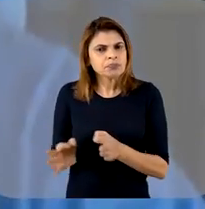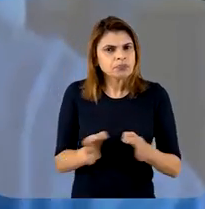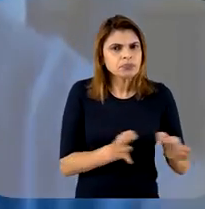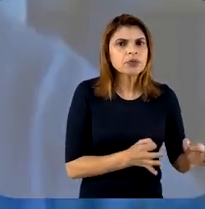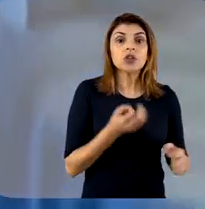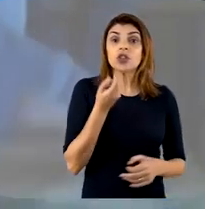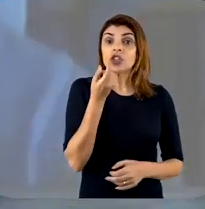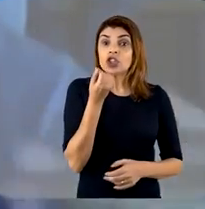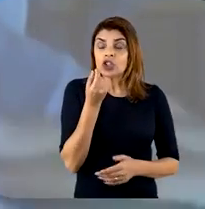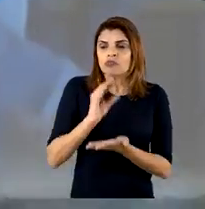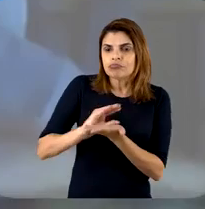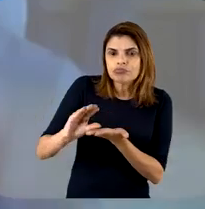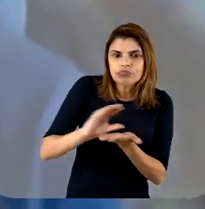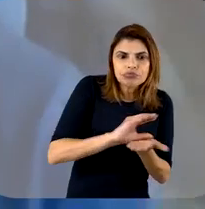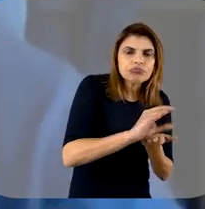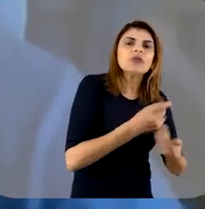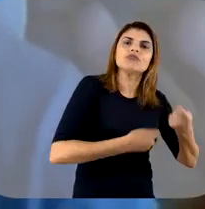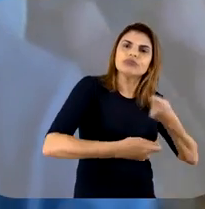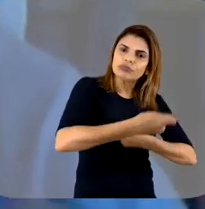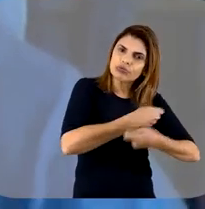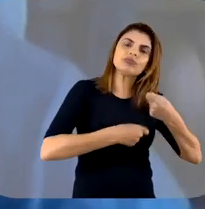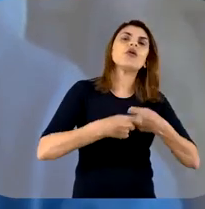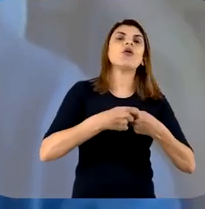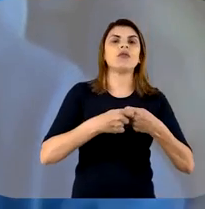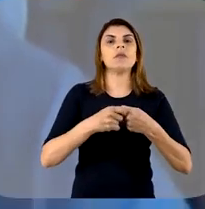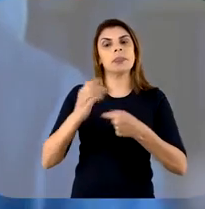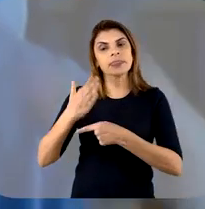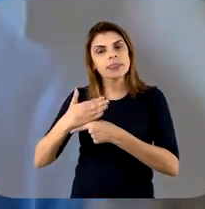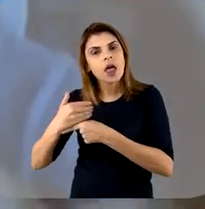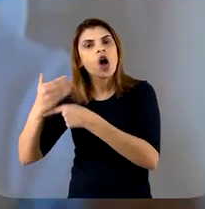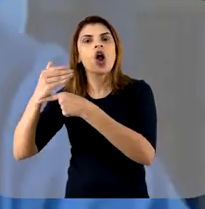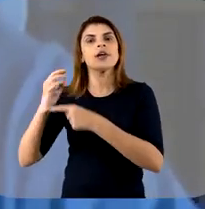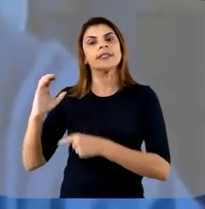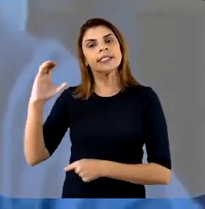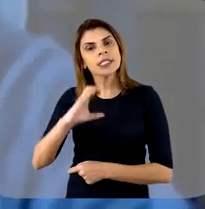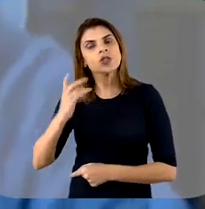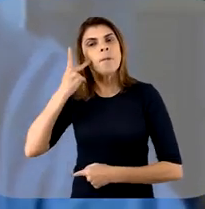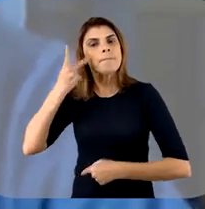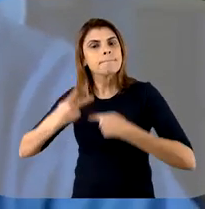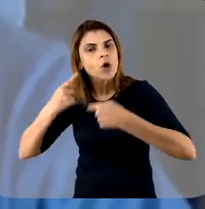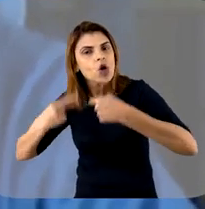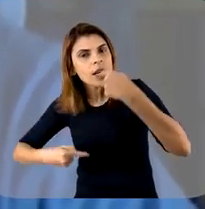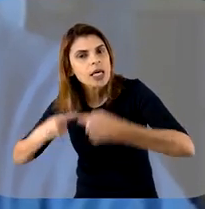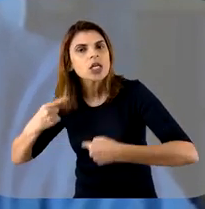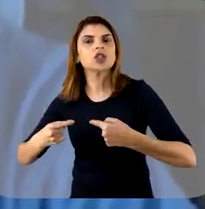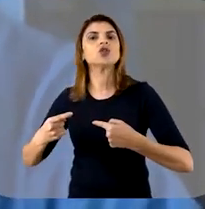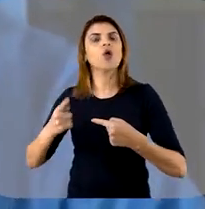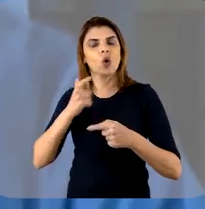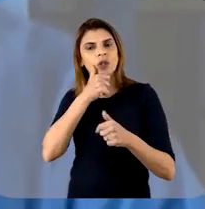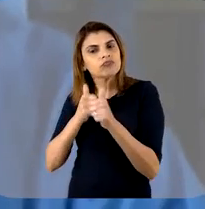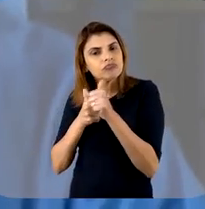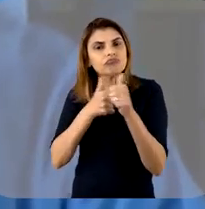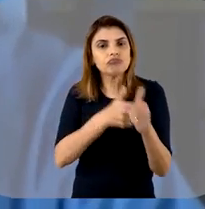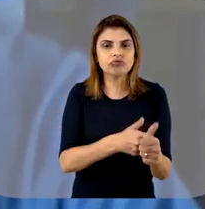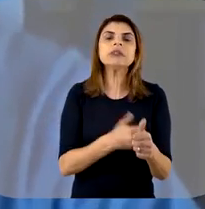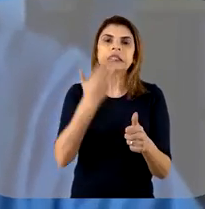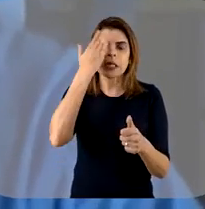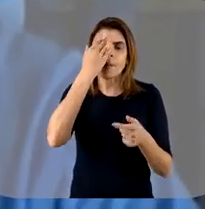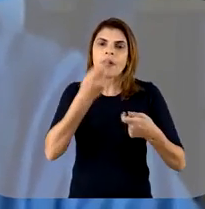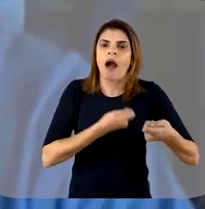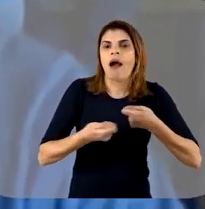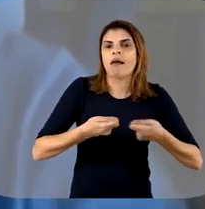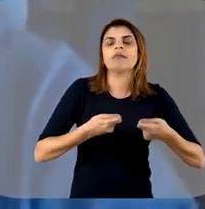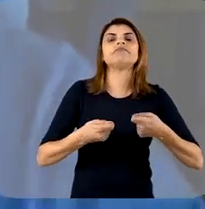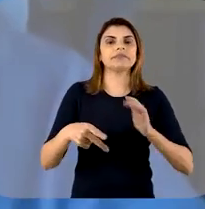os diversos recursos, né, tecnológicos, científicos, políticos, né, para administrar o processo da